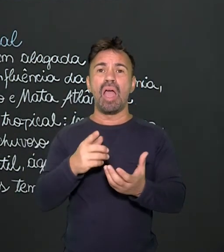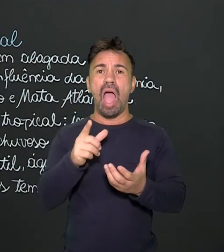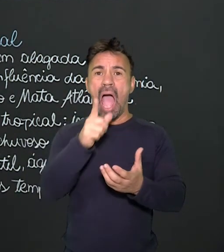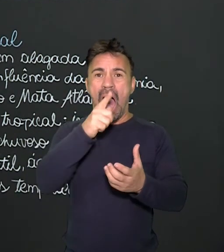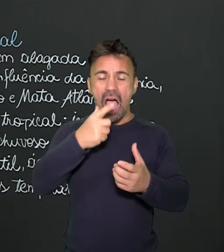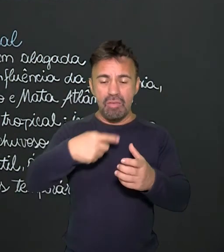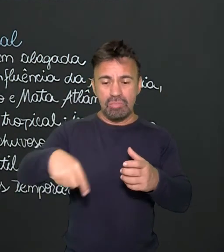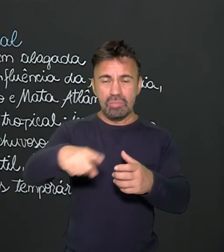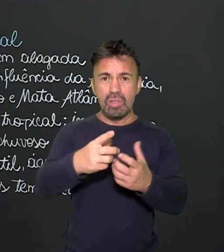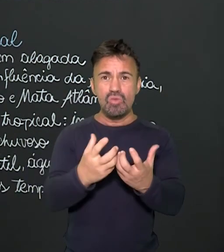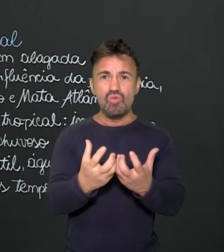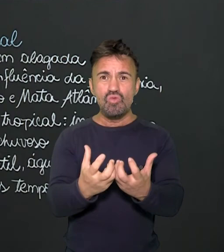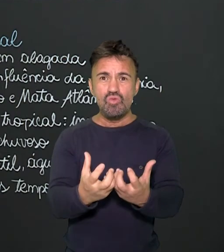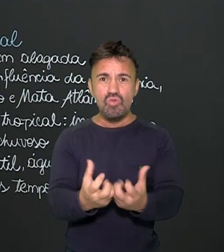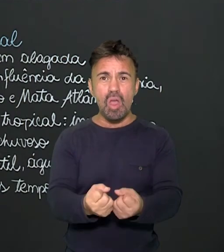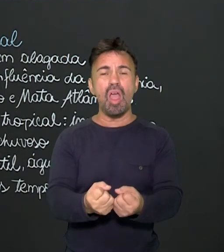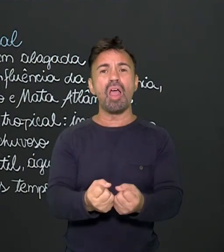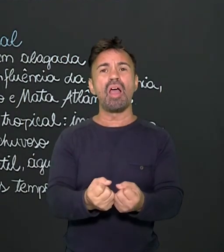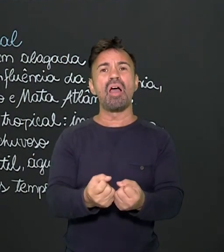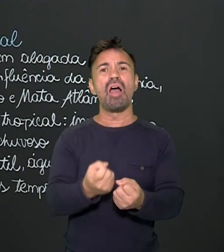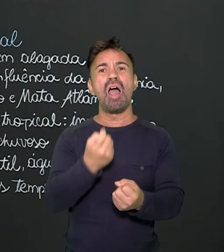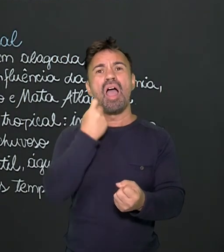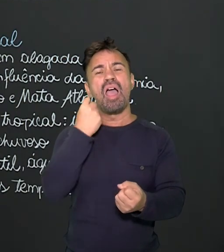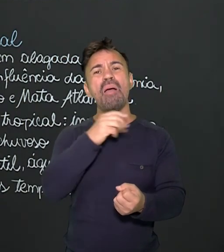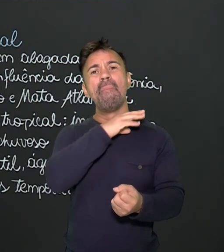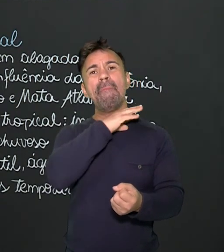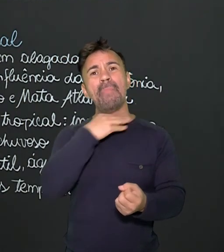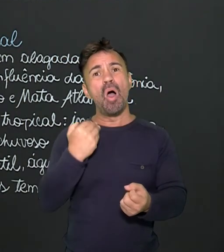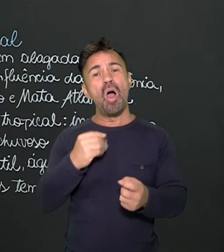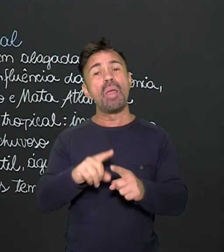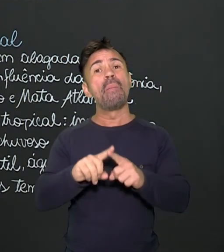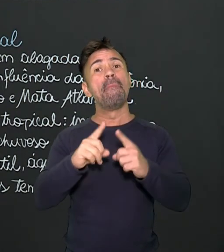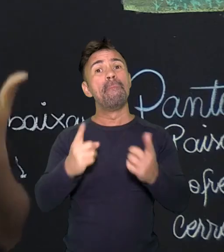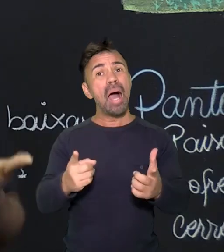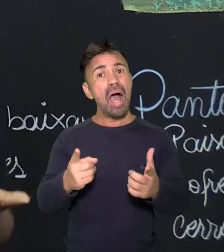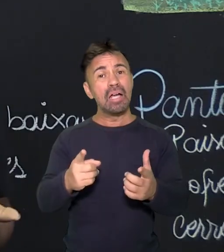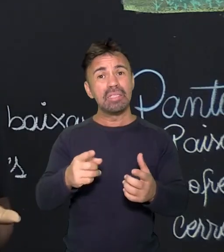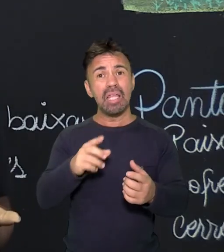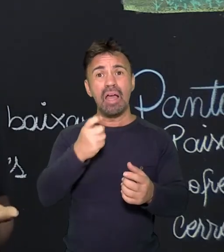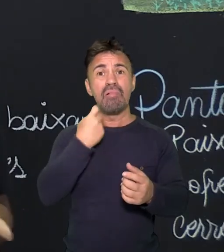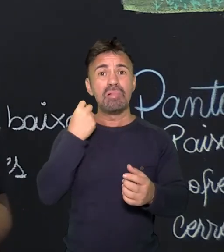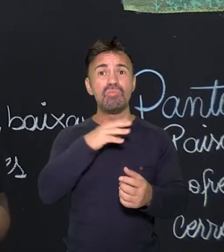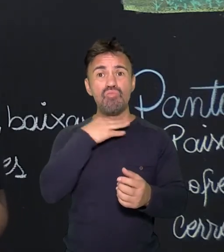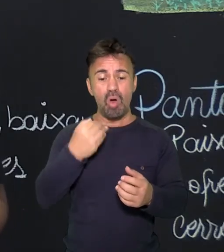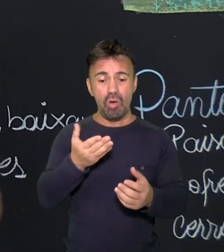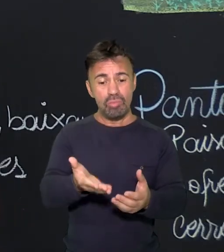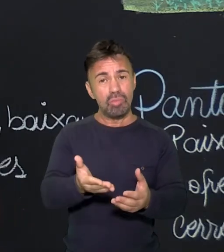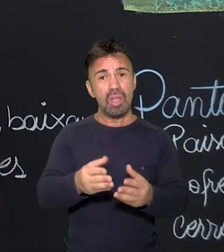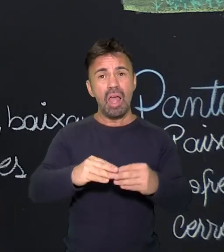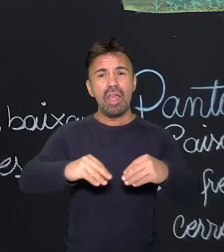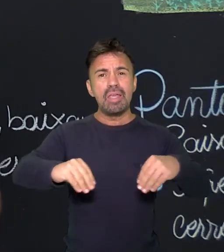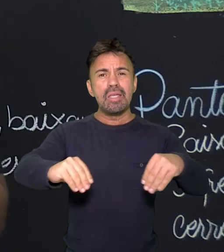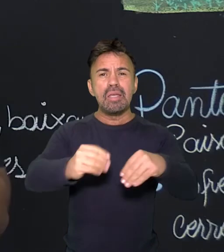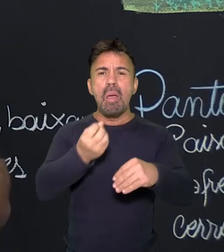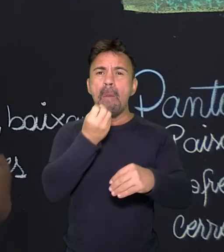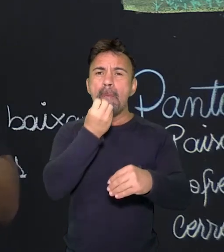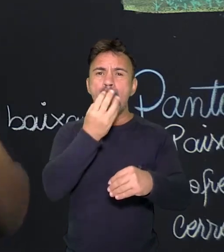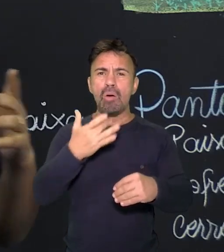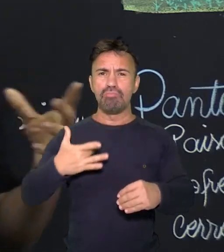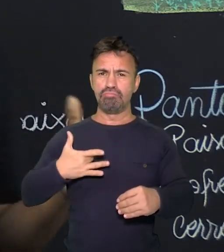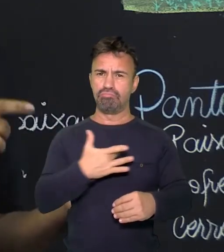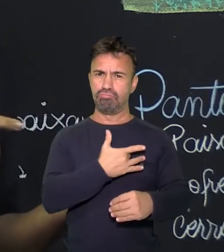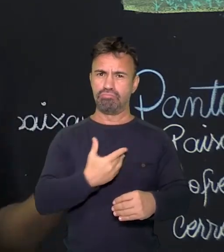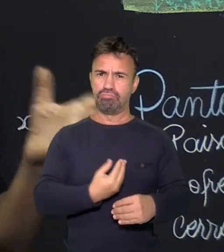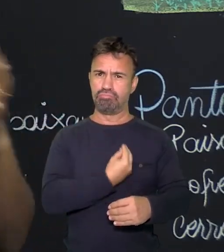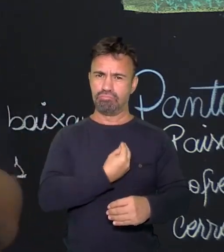lago seca, aqueles peixes que ali estão, eles morrem, mas viram matéria orgânica. Então acaba sendo um solo muito fértil, justamente por